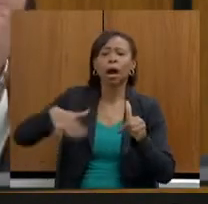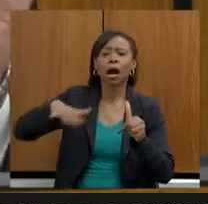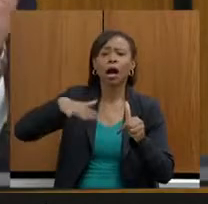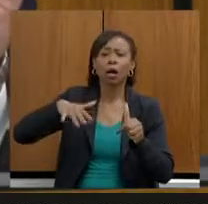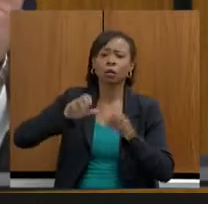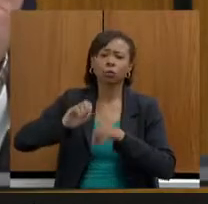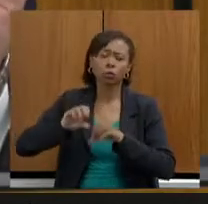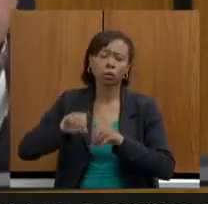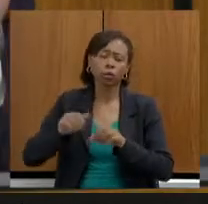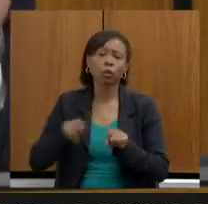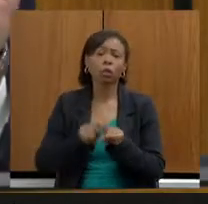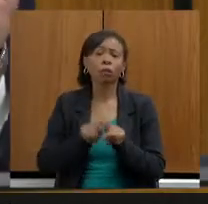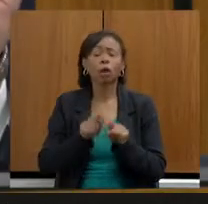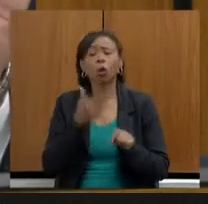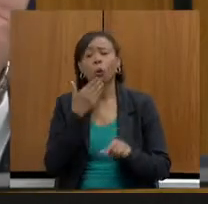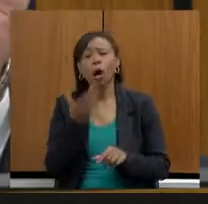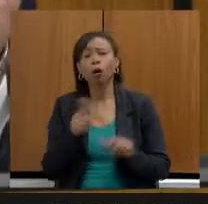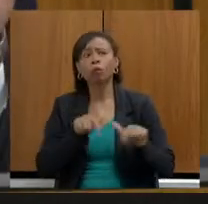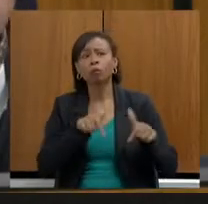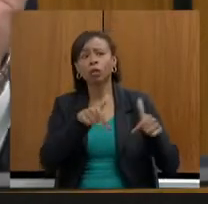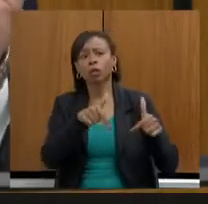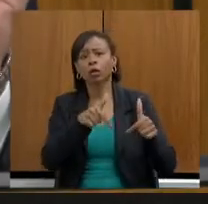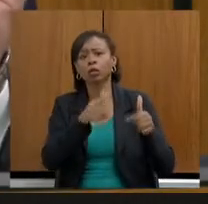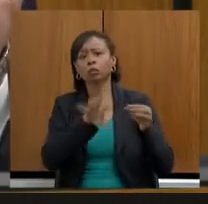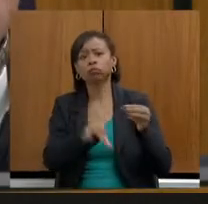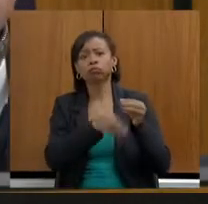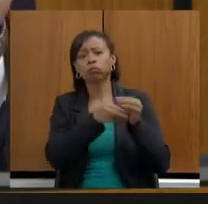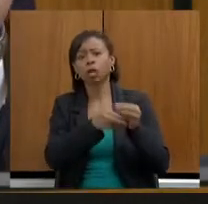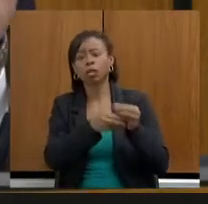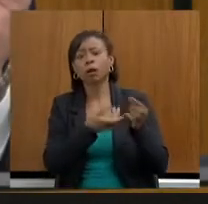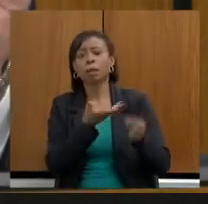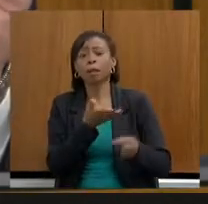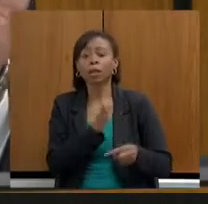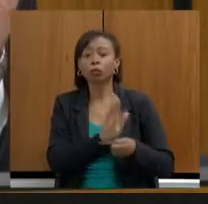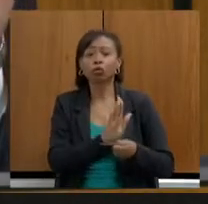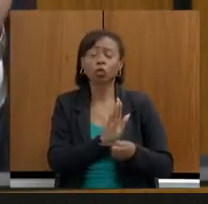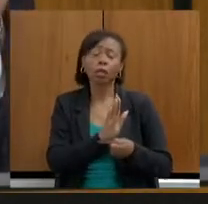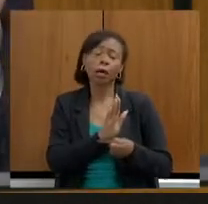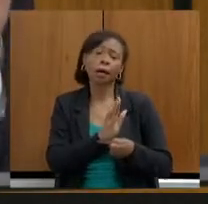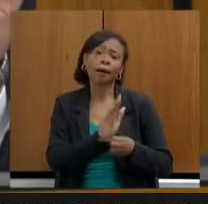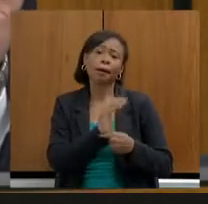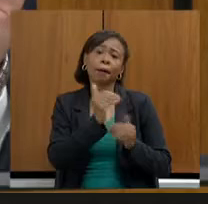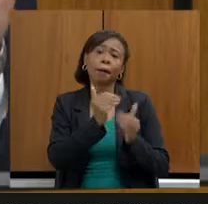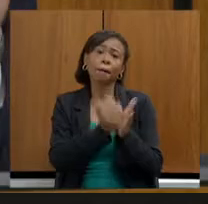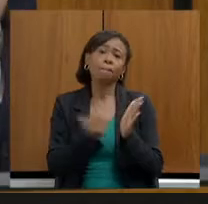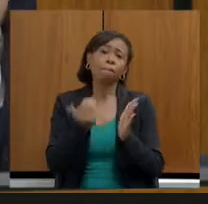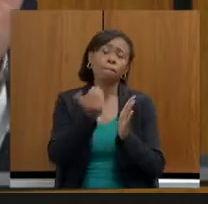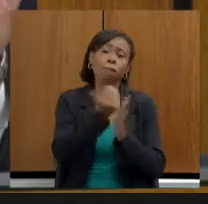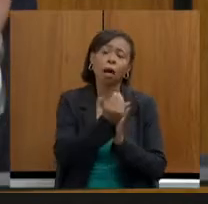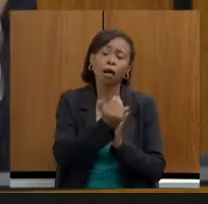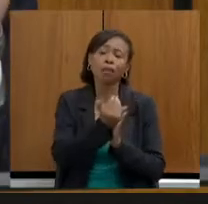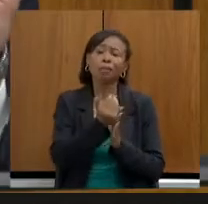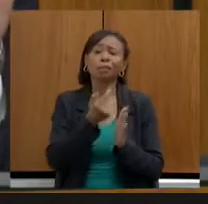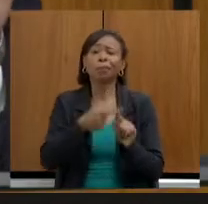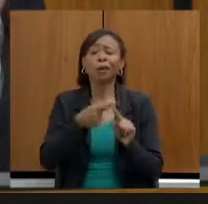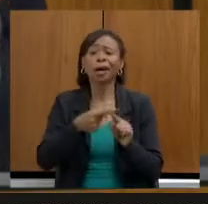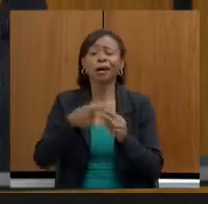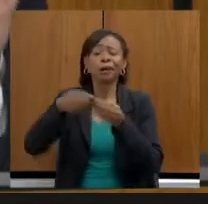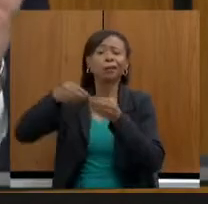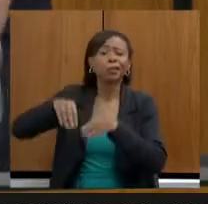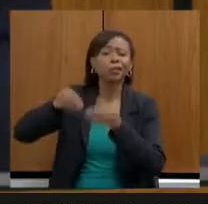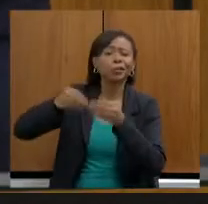é e quais as medidas implementadas e a implementar para recomposição das perdas de conteúdo